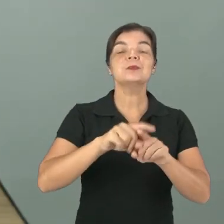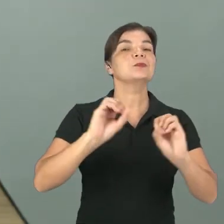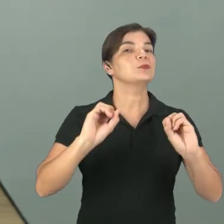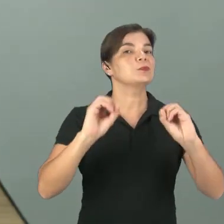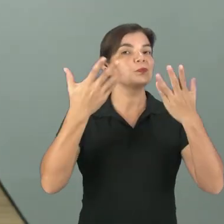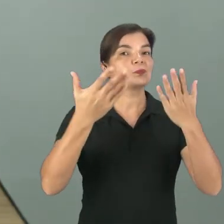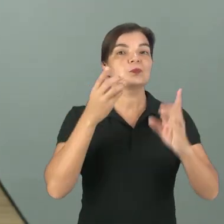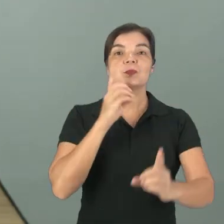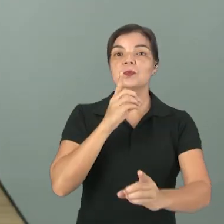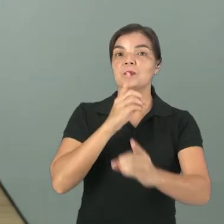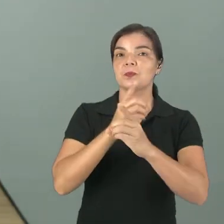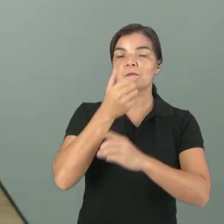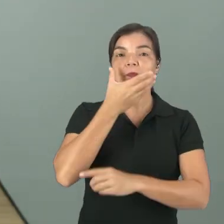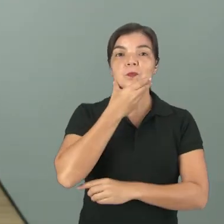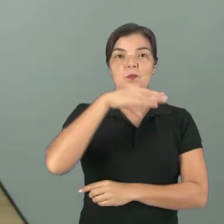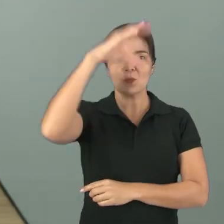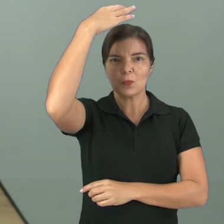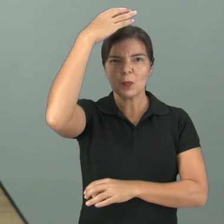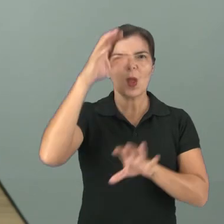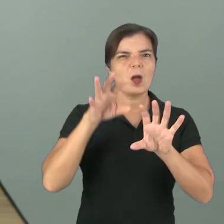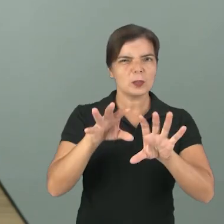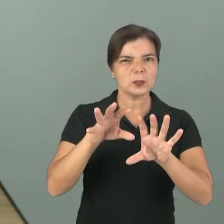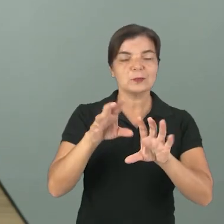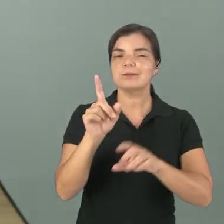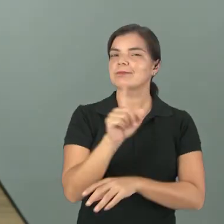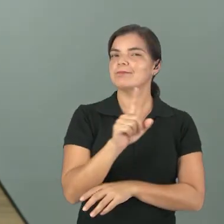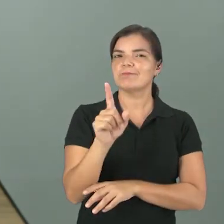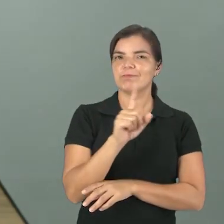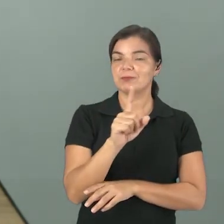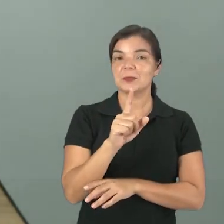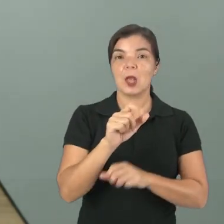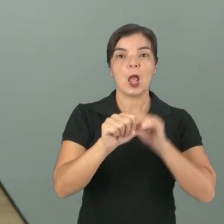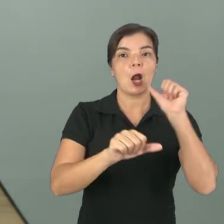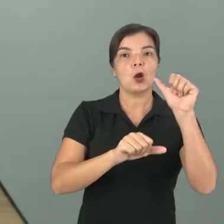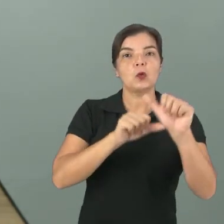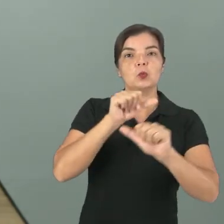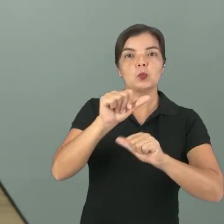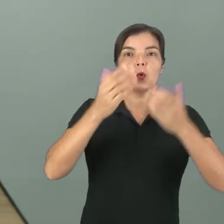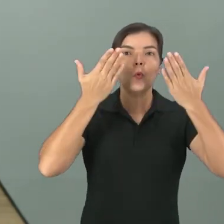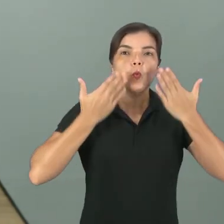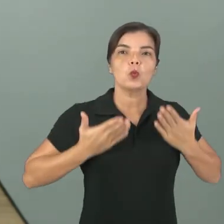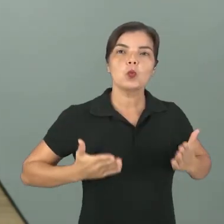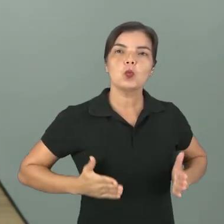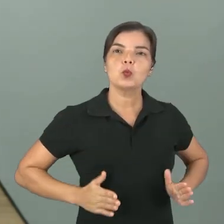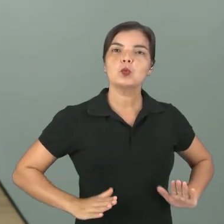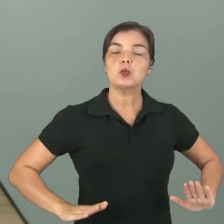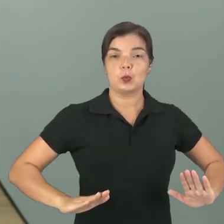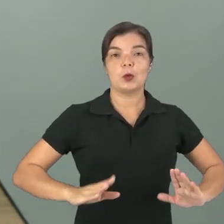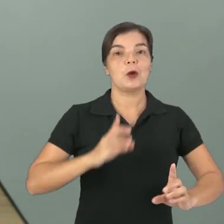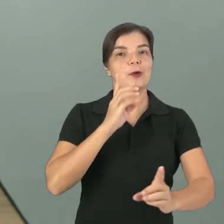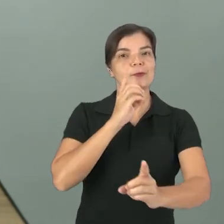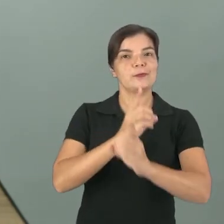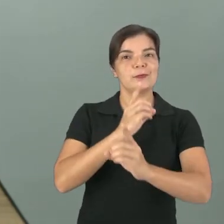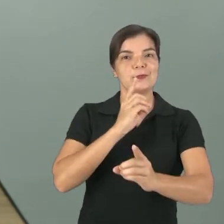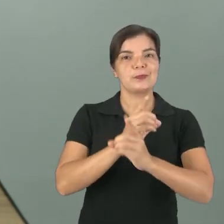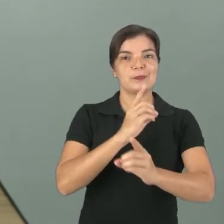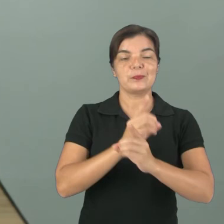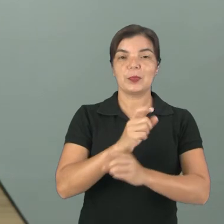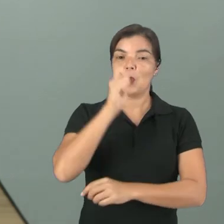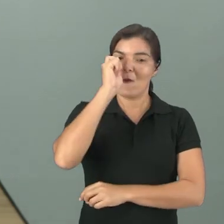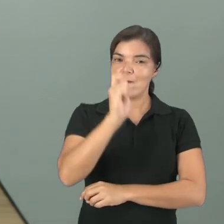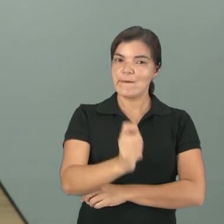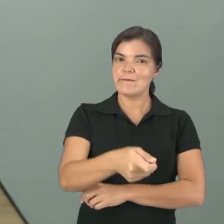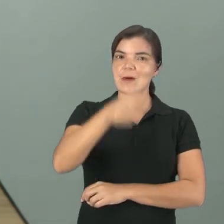ela encontra um príncipe, mas ela vai do jeito que ela estava? Não, ela é transformada, não é mesmo? Ela encontra uma